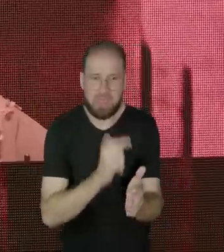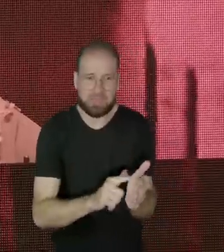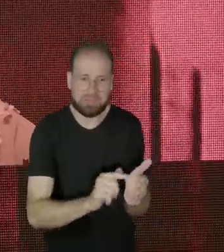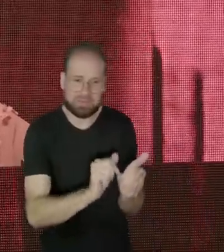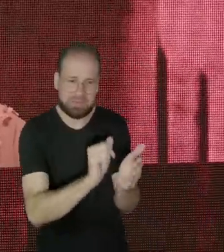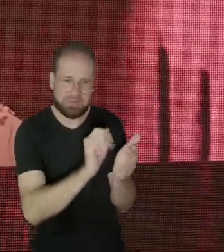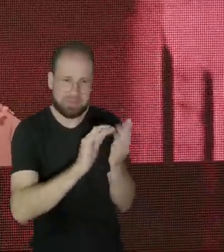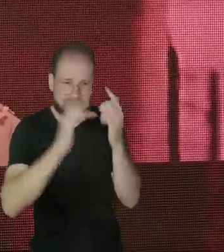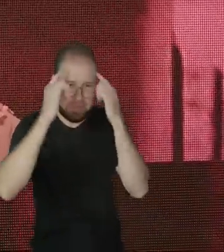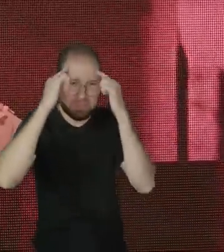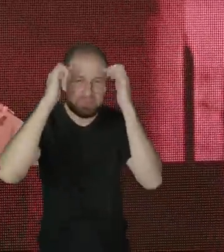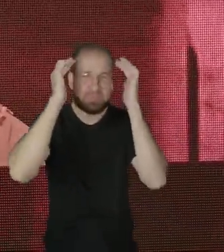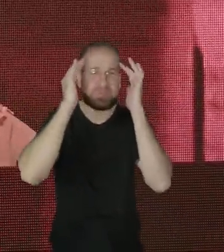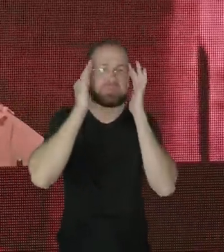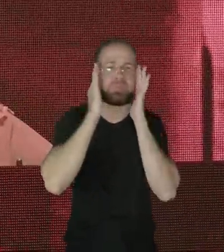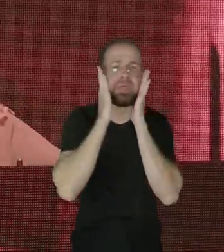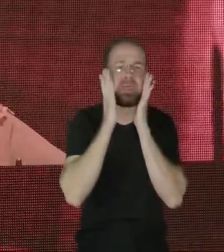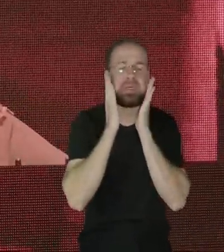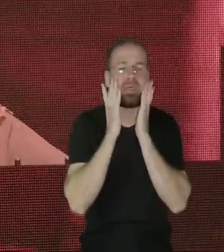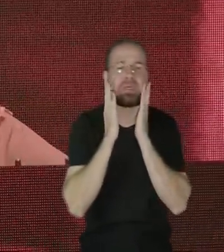corriam da cabeça,